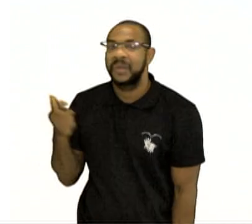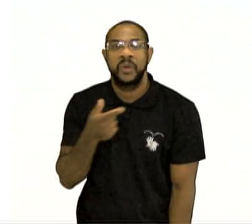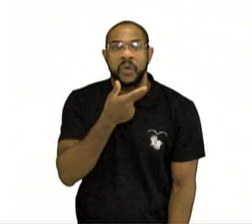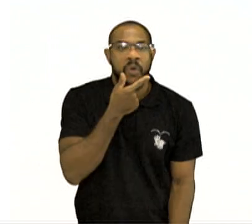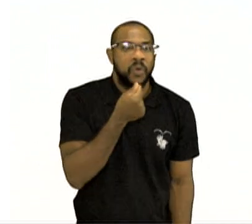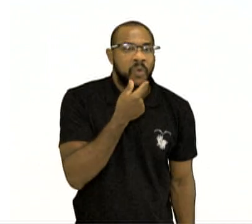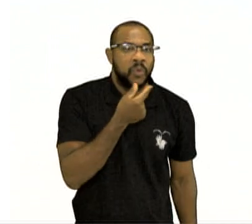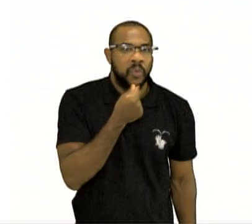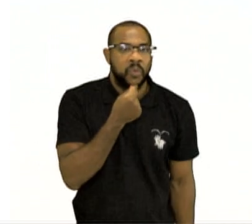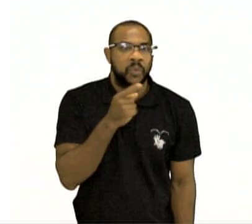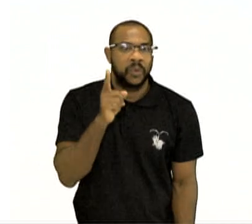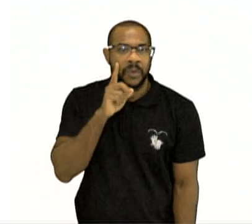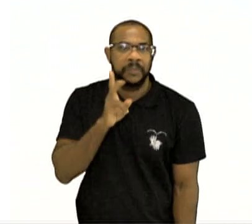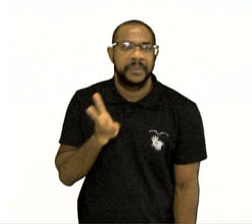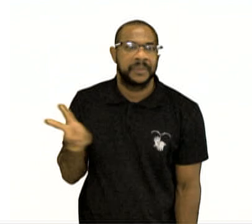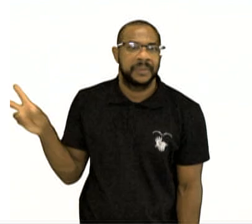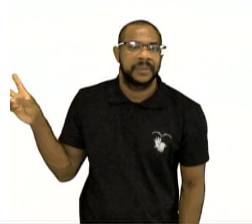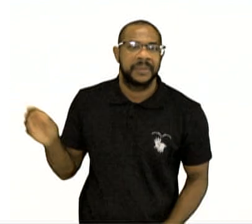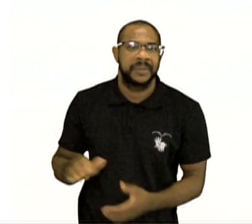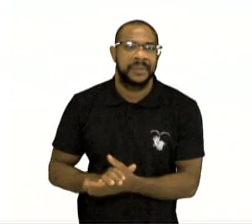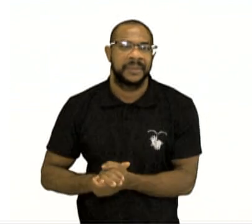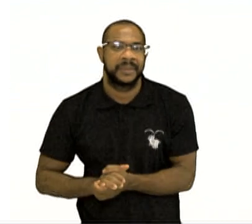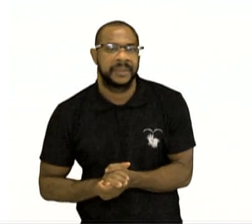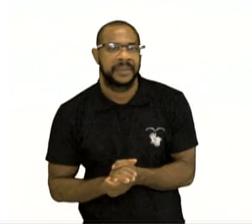de 1606 a